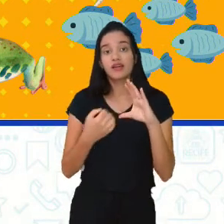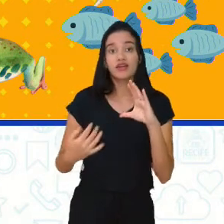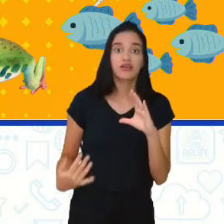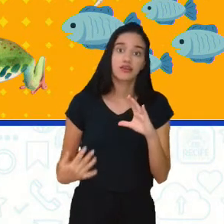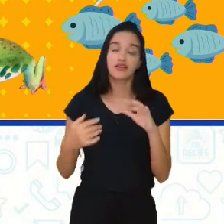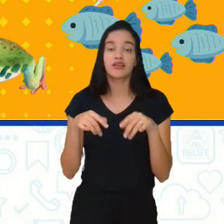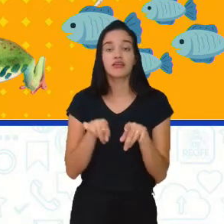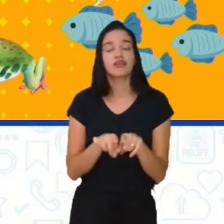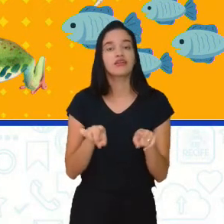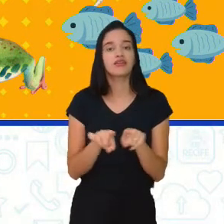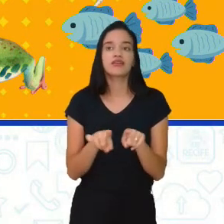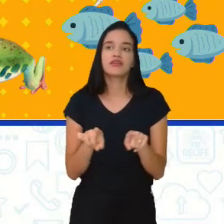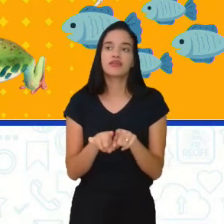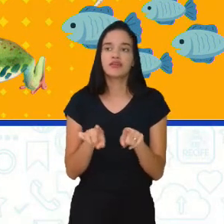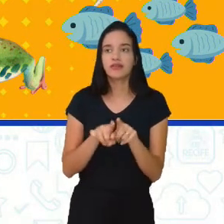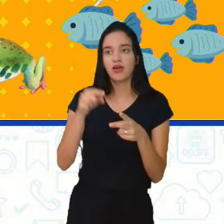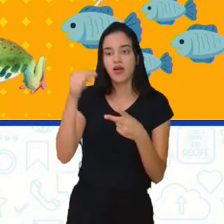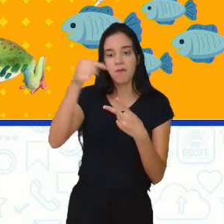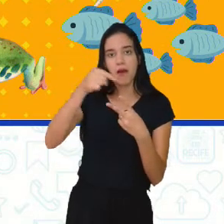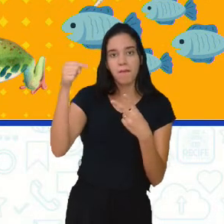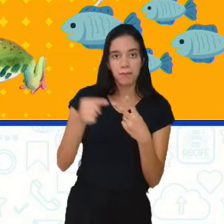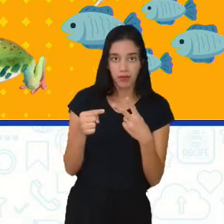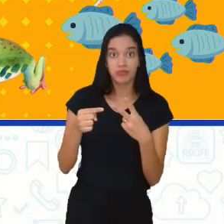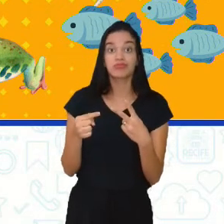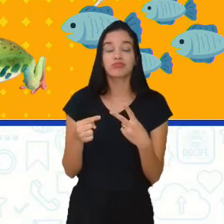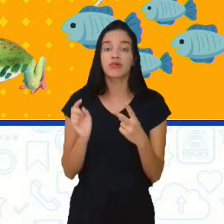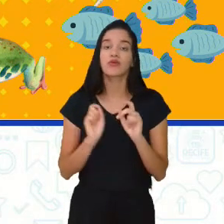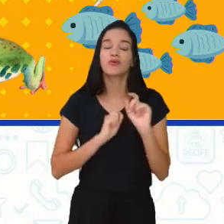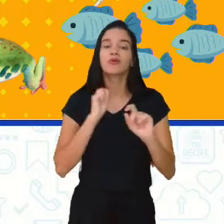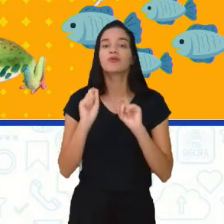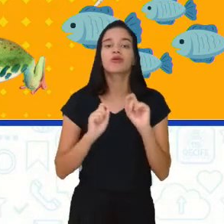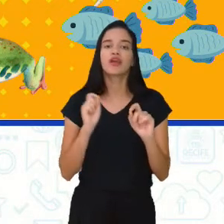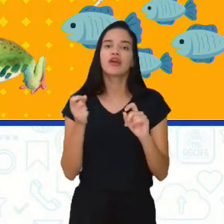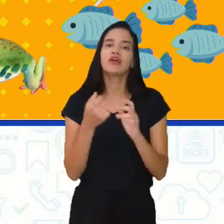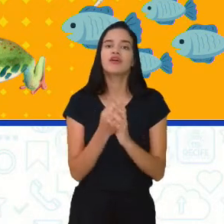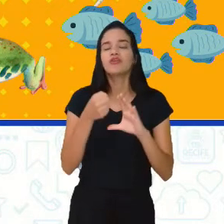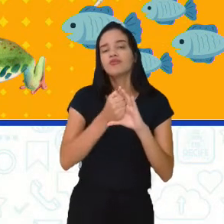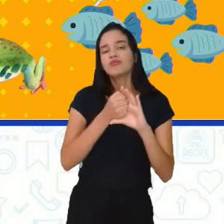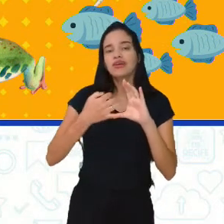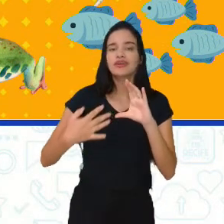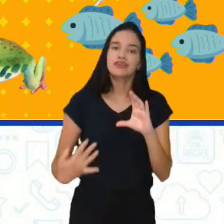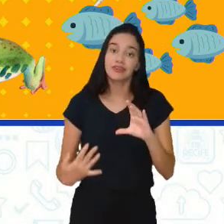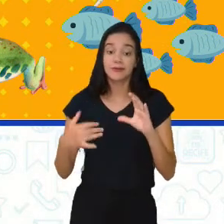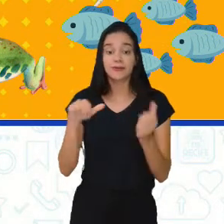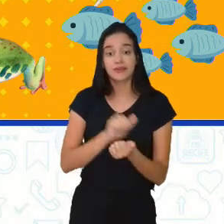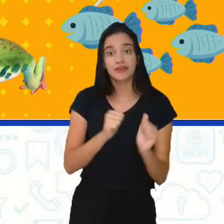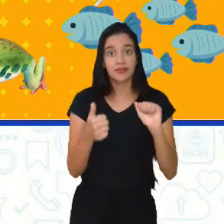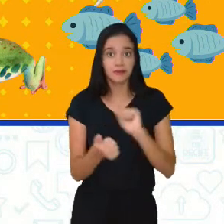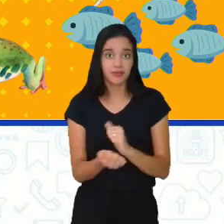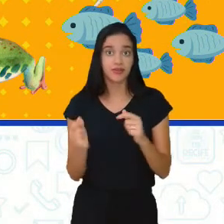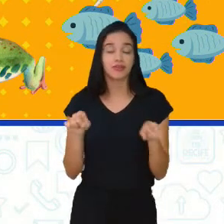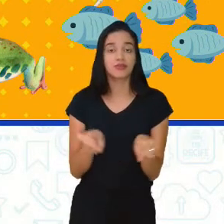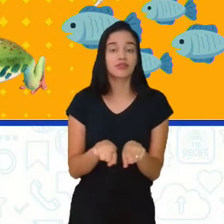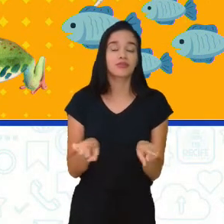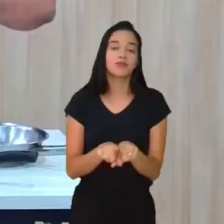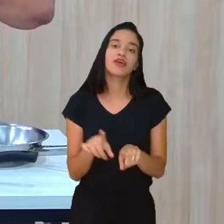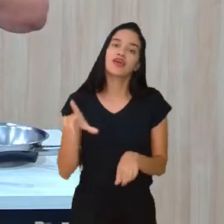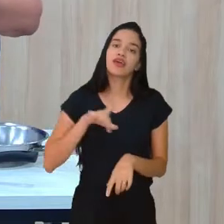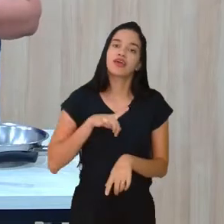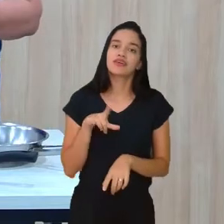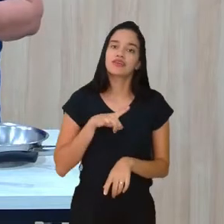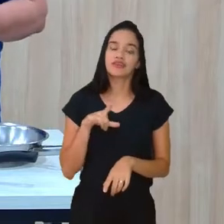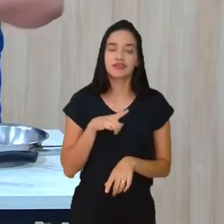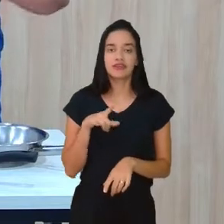características dos homeotérmicos e dos persilotérmicos foram essas características, foram essas adaptações que tiveram